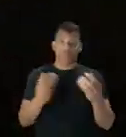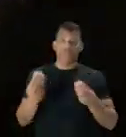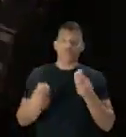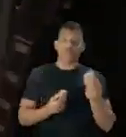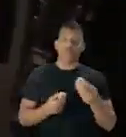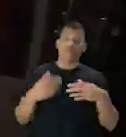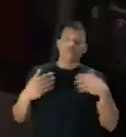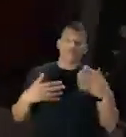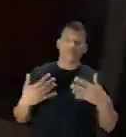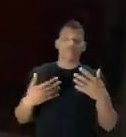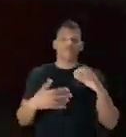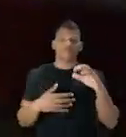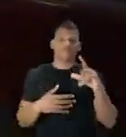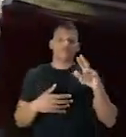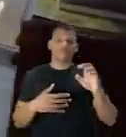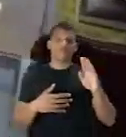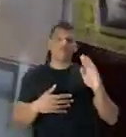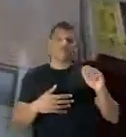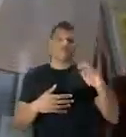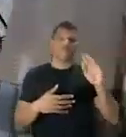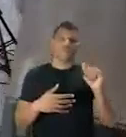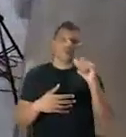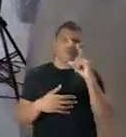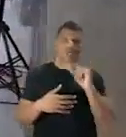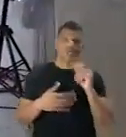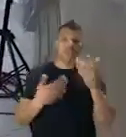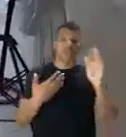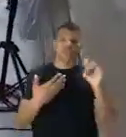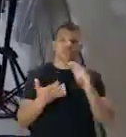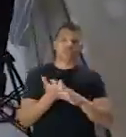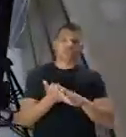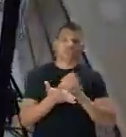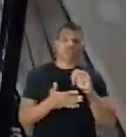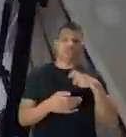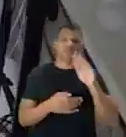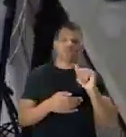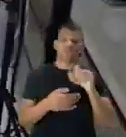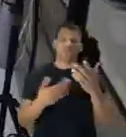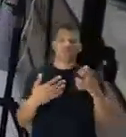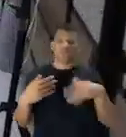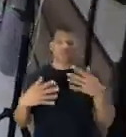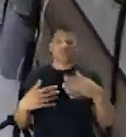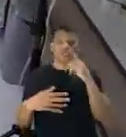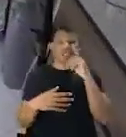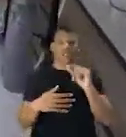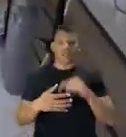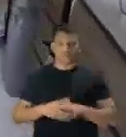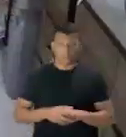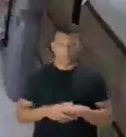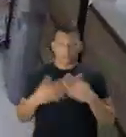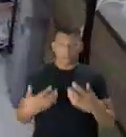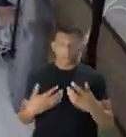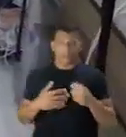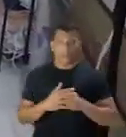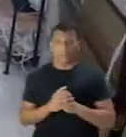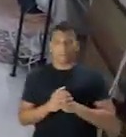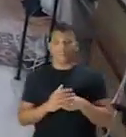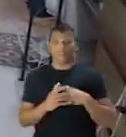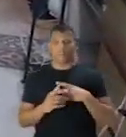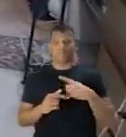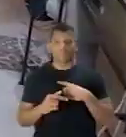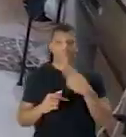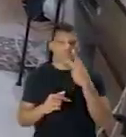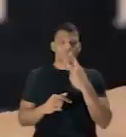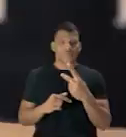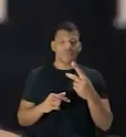Como é que sai o clube sem seu bamba? Quem é que vai puxar o samba riscando no chão sua pemba de fé? Quem é? Ele trouxe